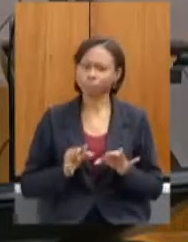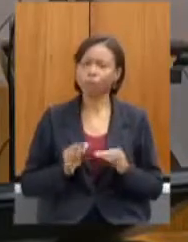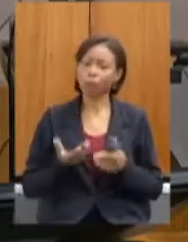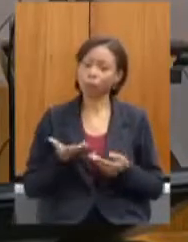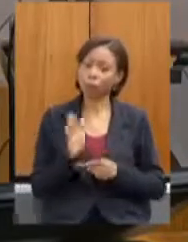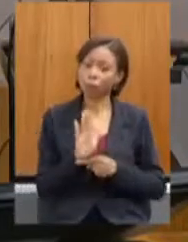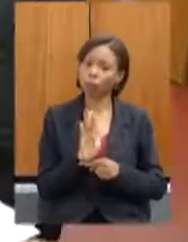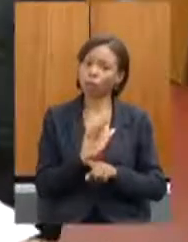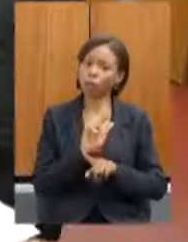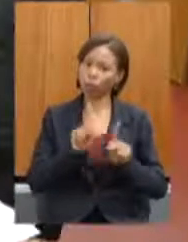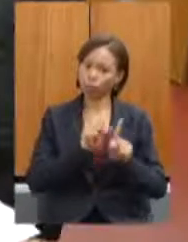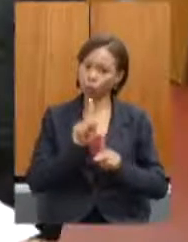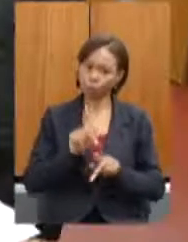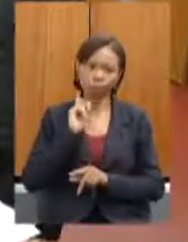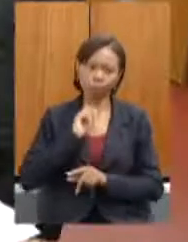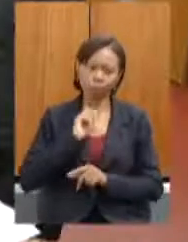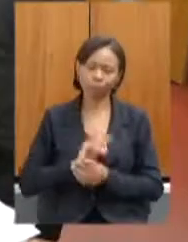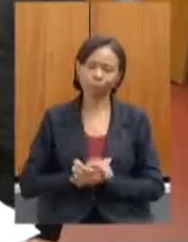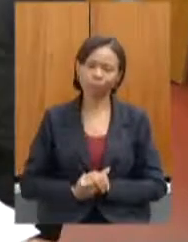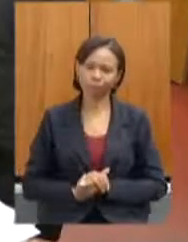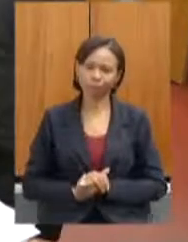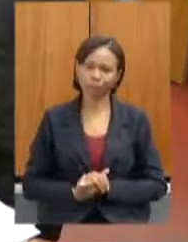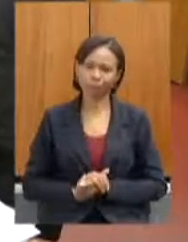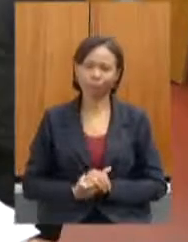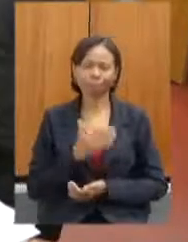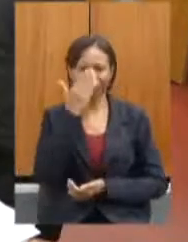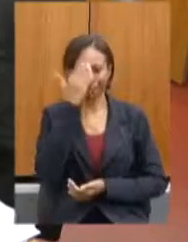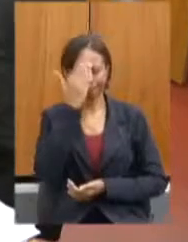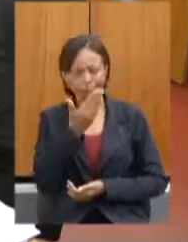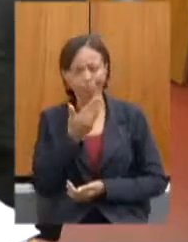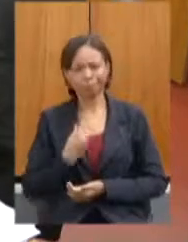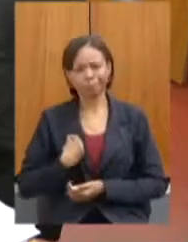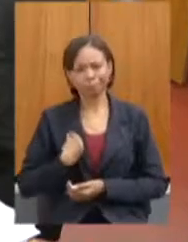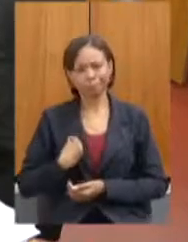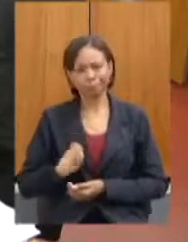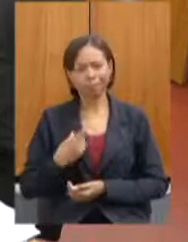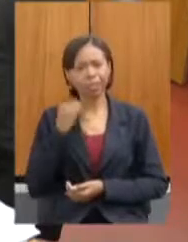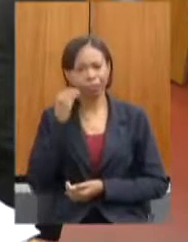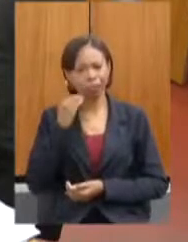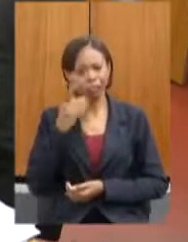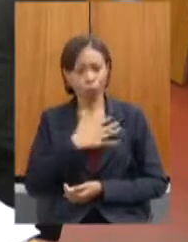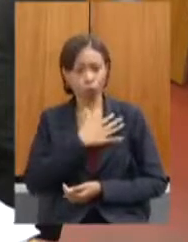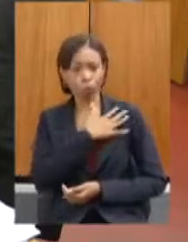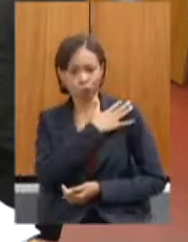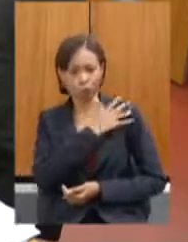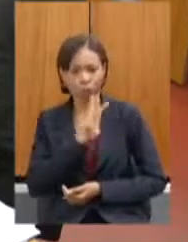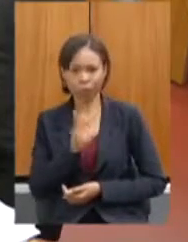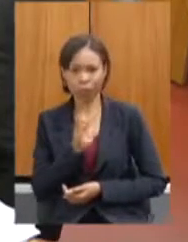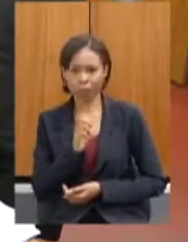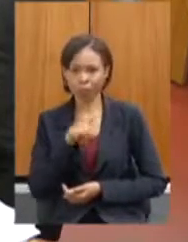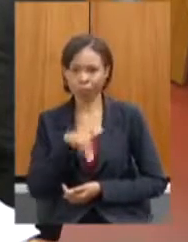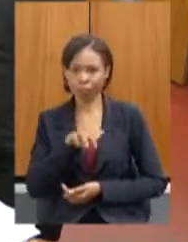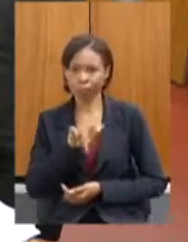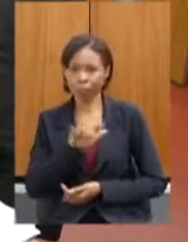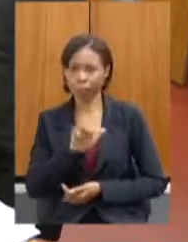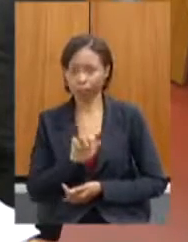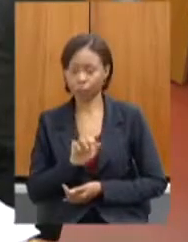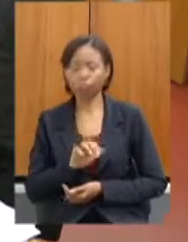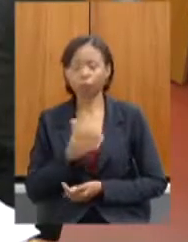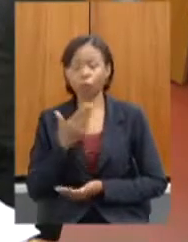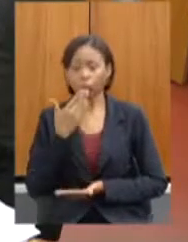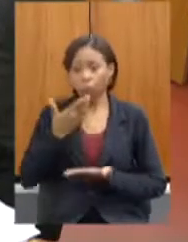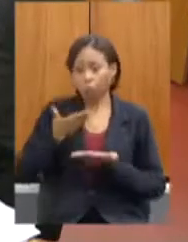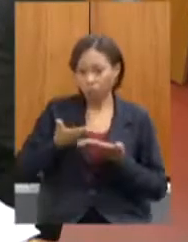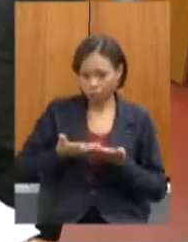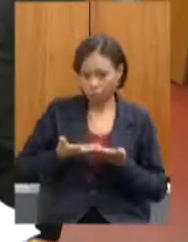de Minas Gerais Obrigado nós agradecemos a participação de vossa excelência' Deputado Coronel Henrique e o requerimento ele